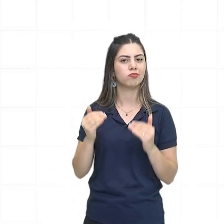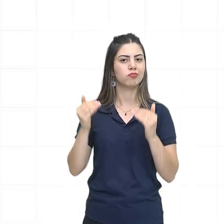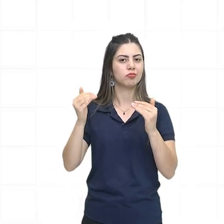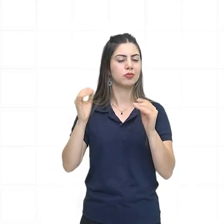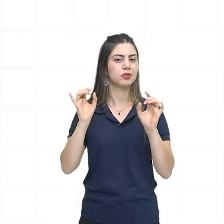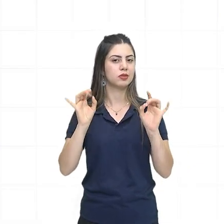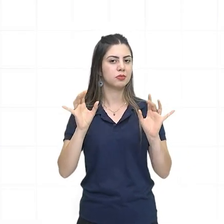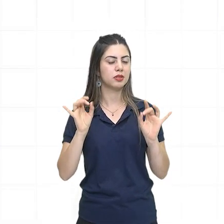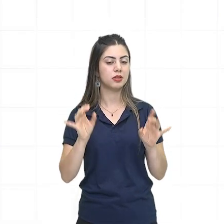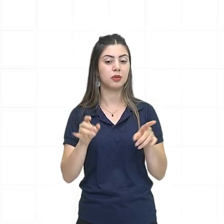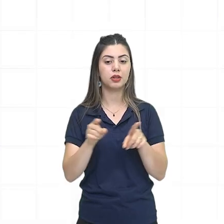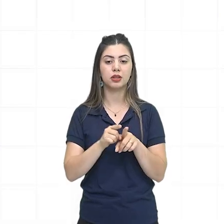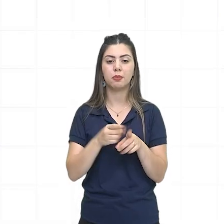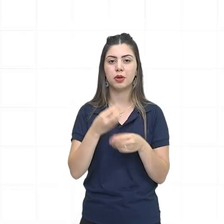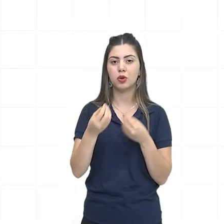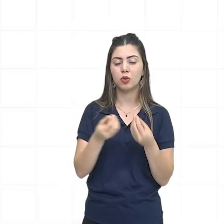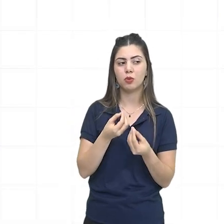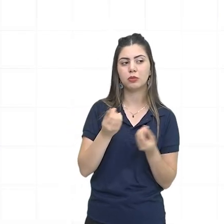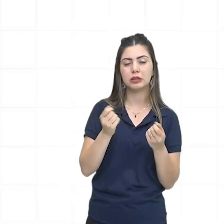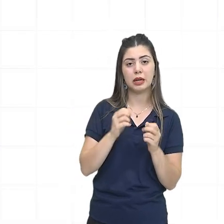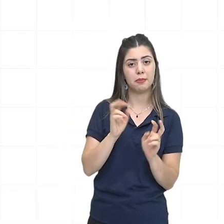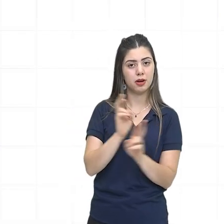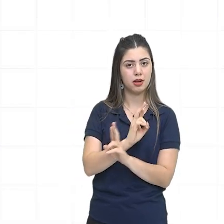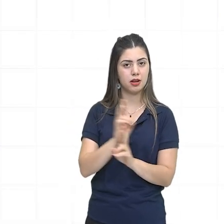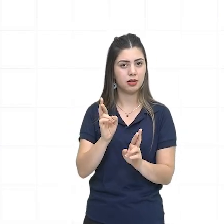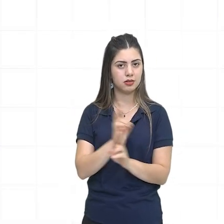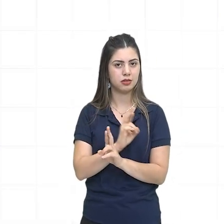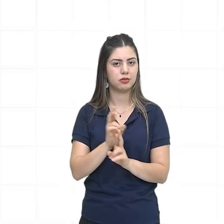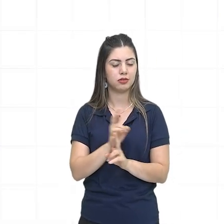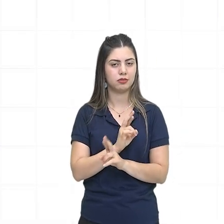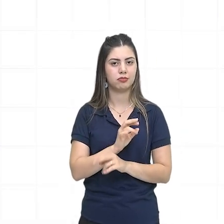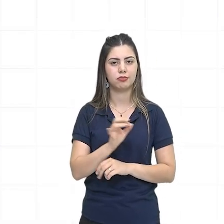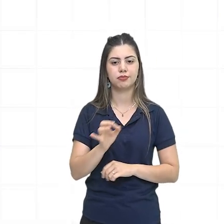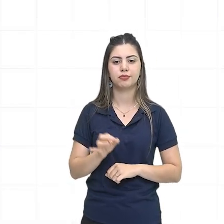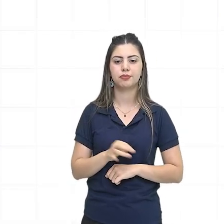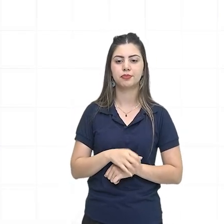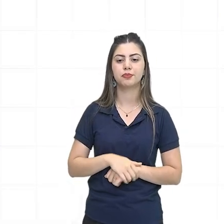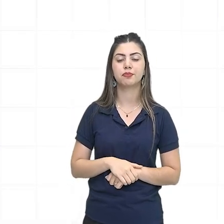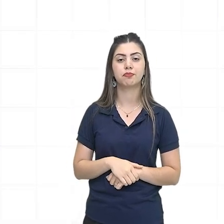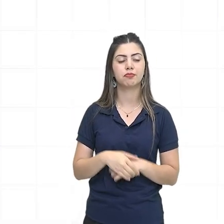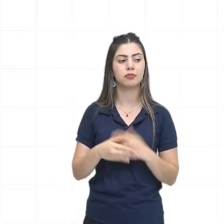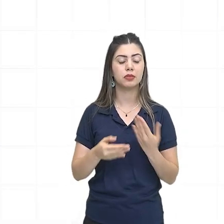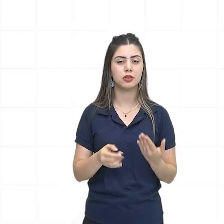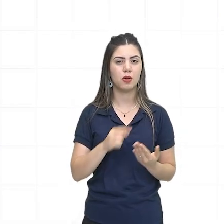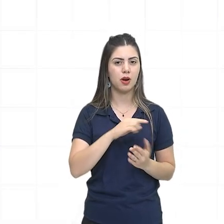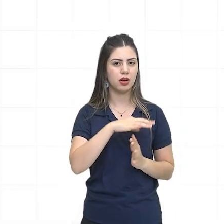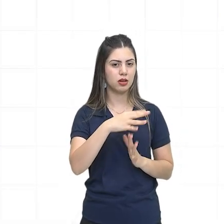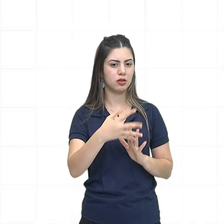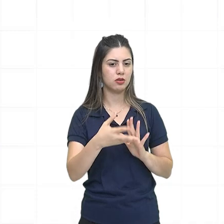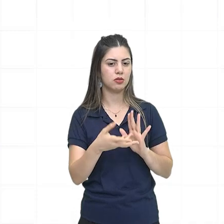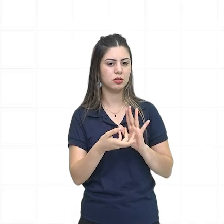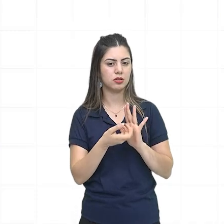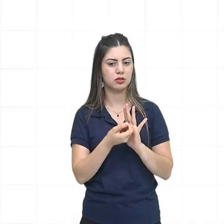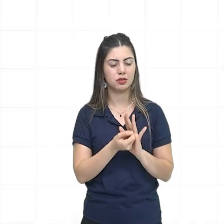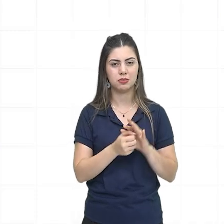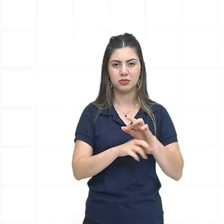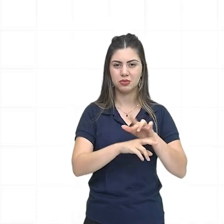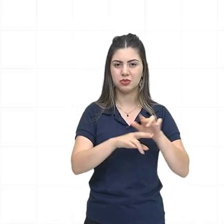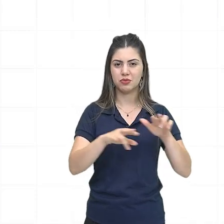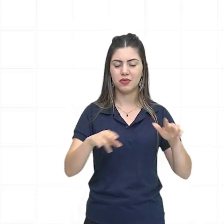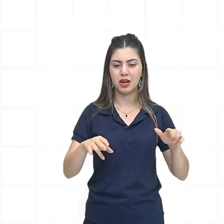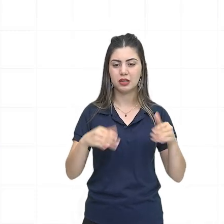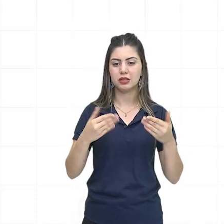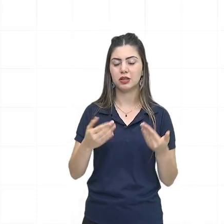e como nos relacionamos com esse sagrado, com ele. Através desses símbolos, as barreiras entre